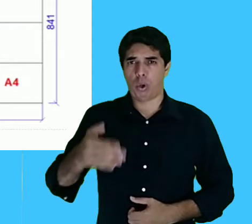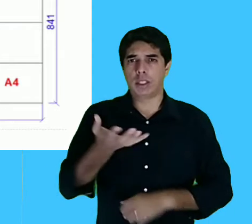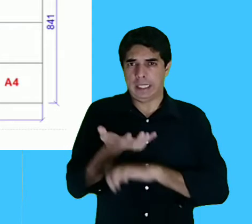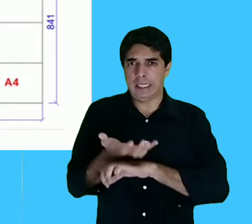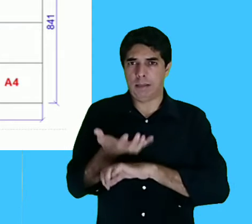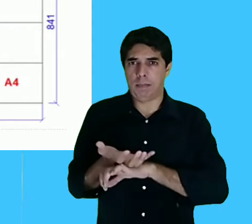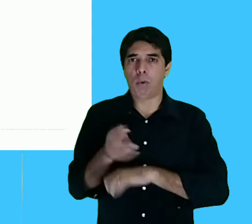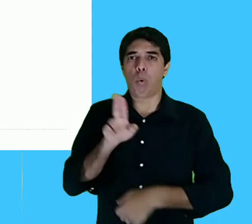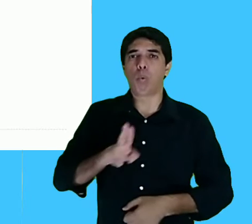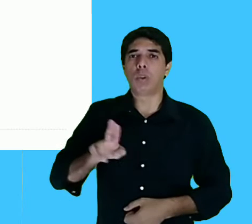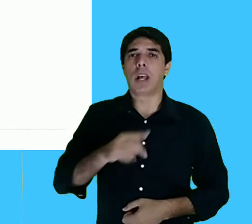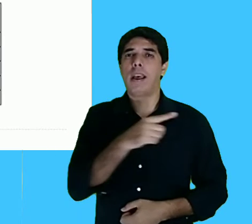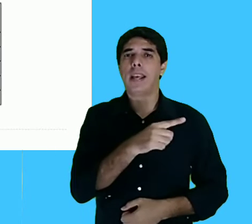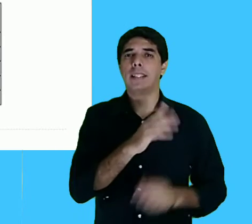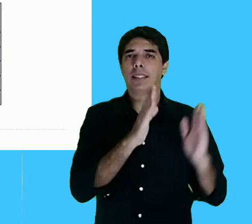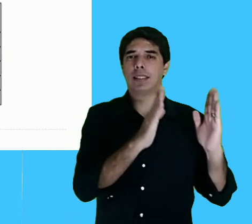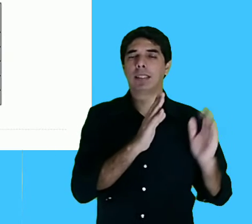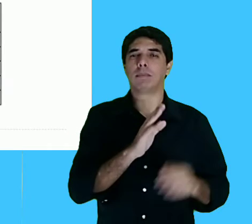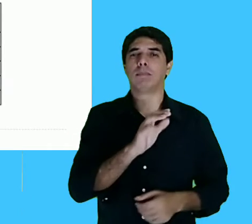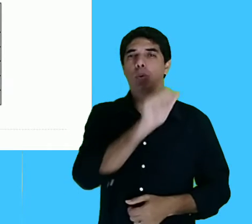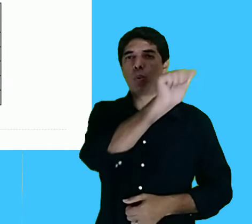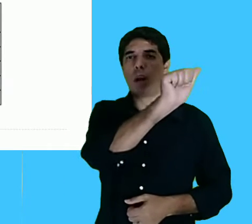utilizados.